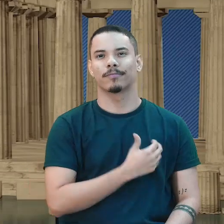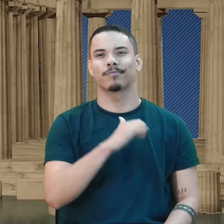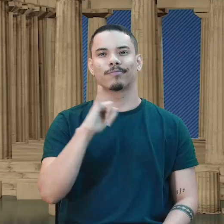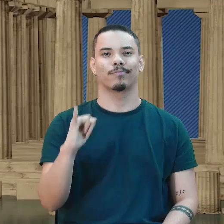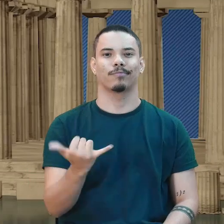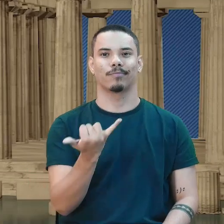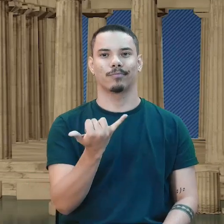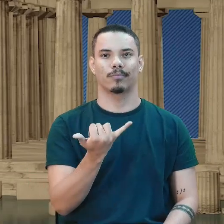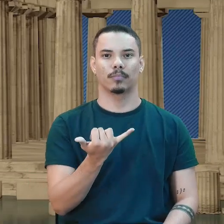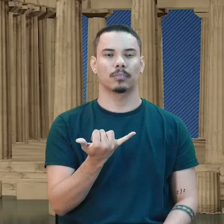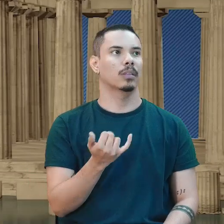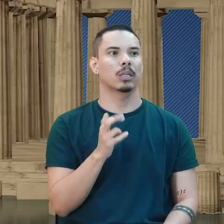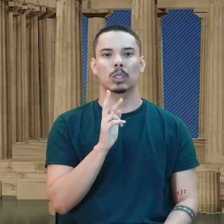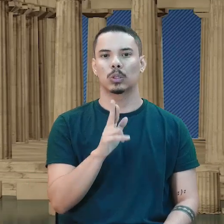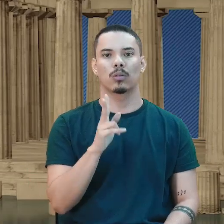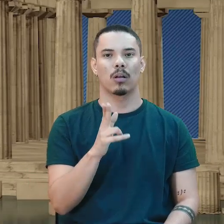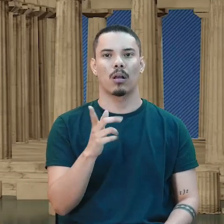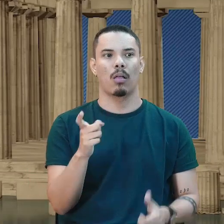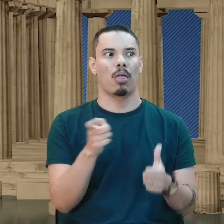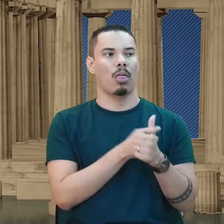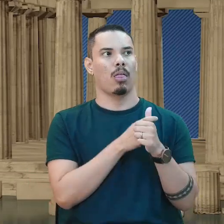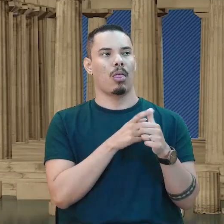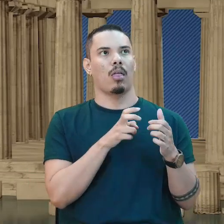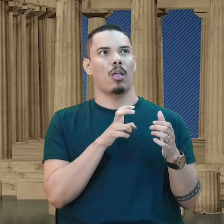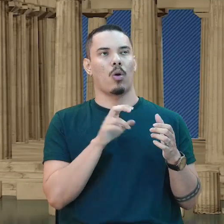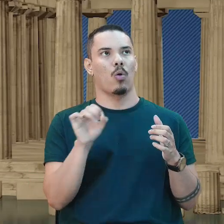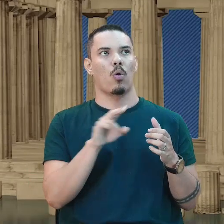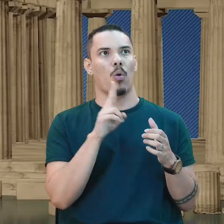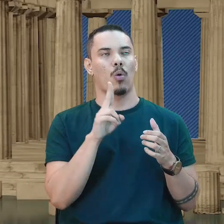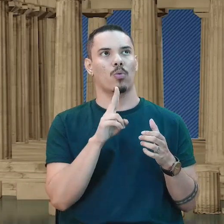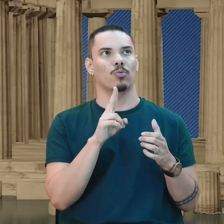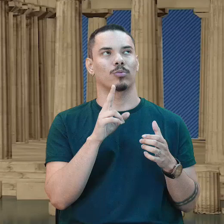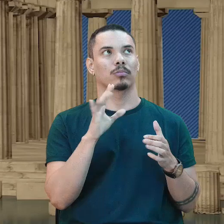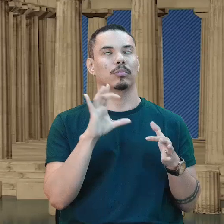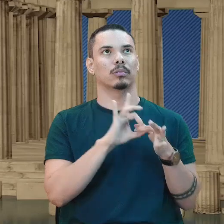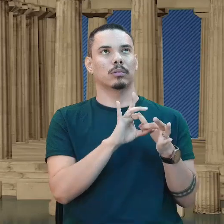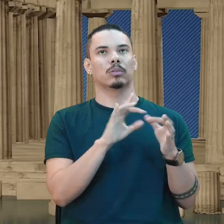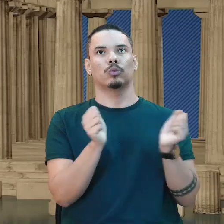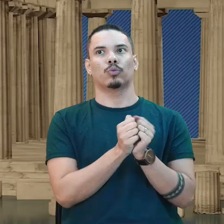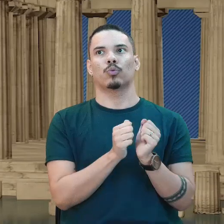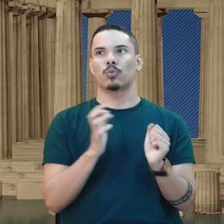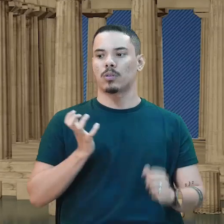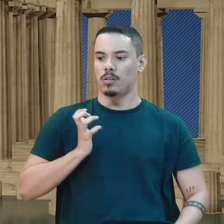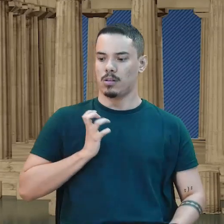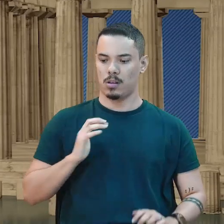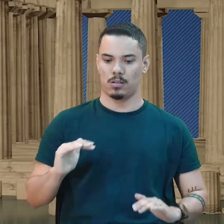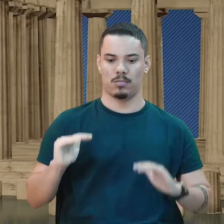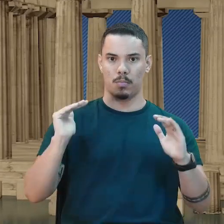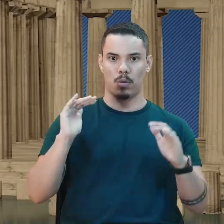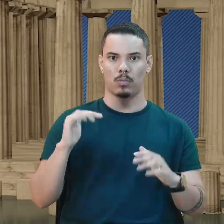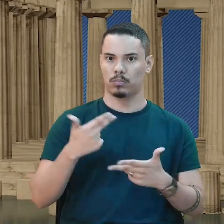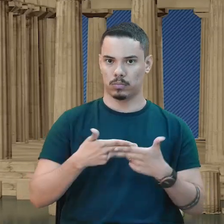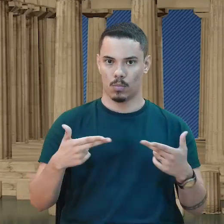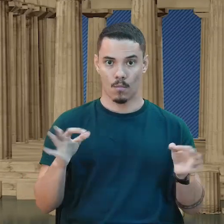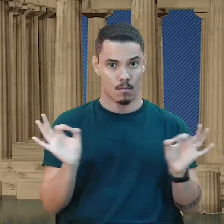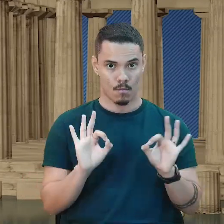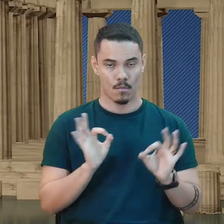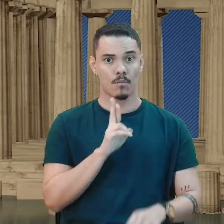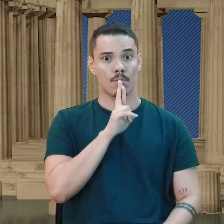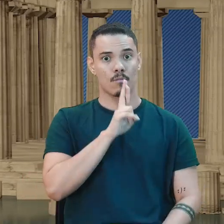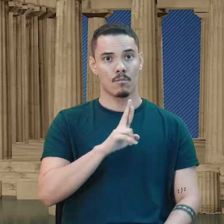não se prendendo muito aos bens materiais, às riquezas, às luxúrias. Isso é uma resposta